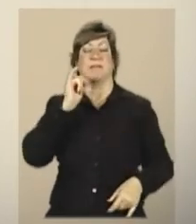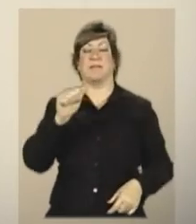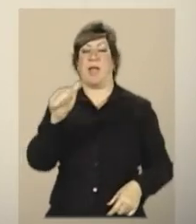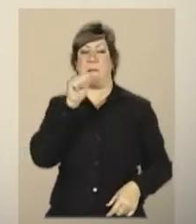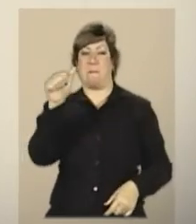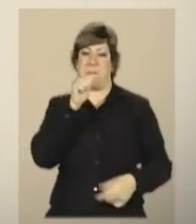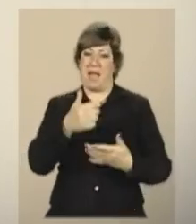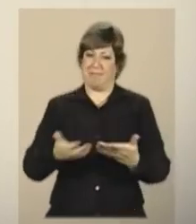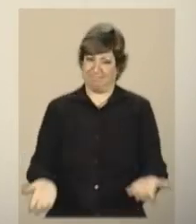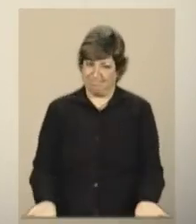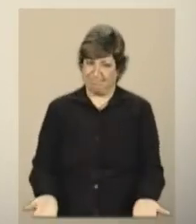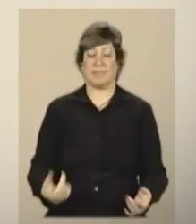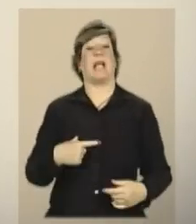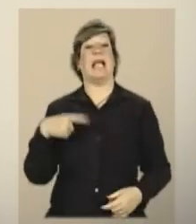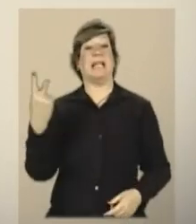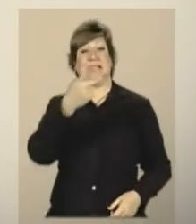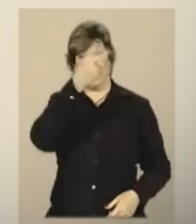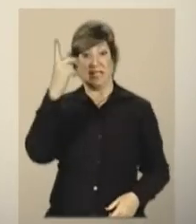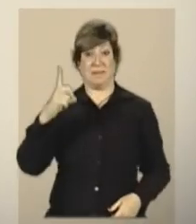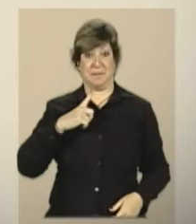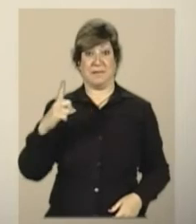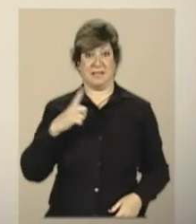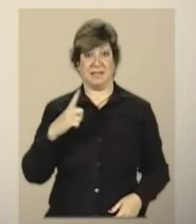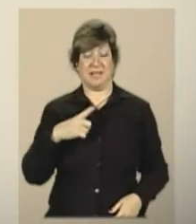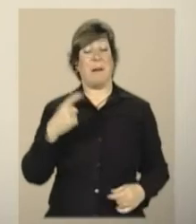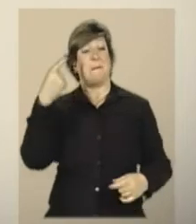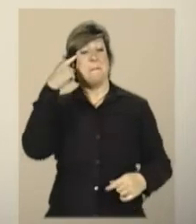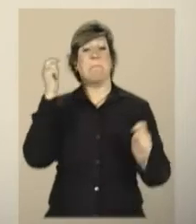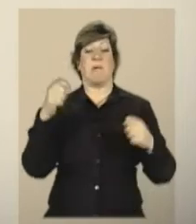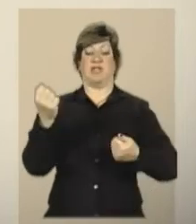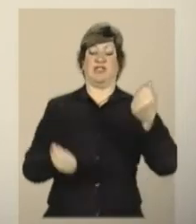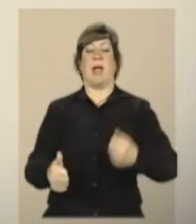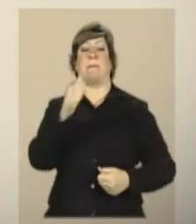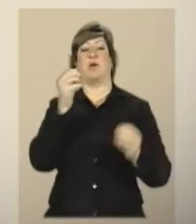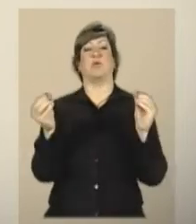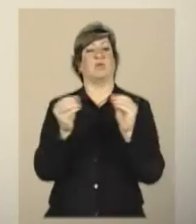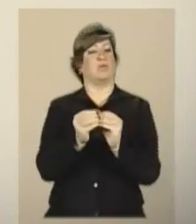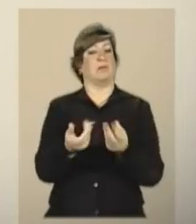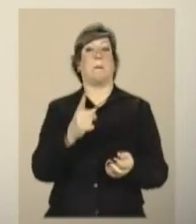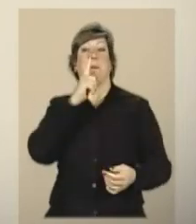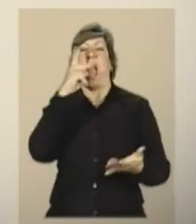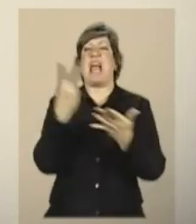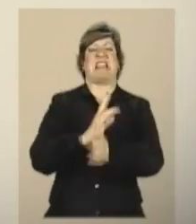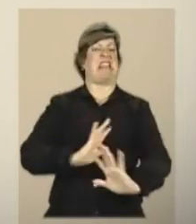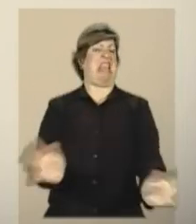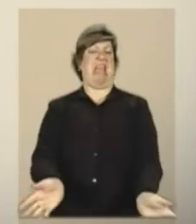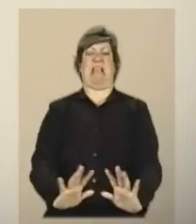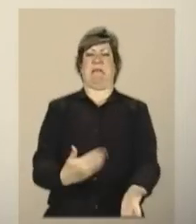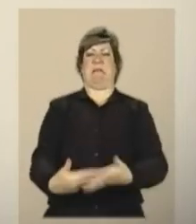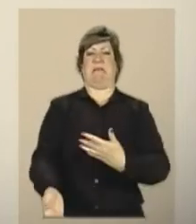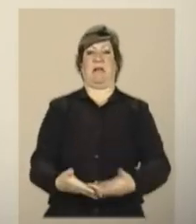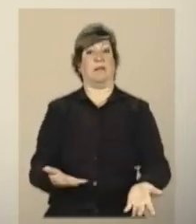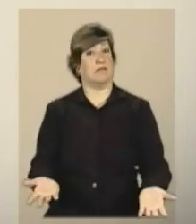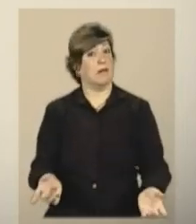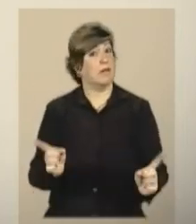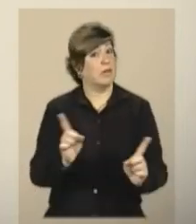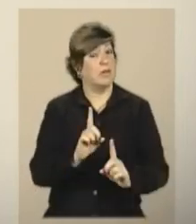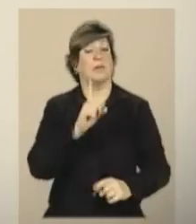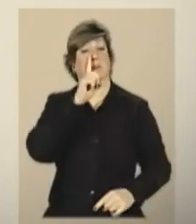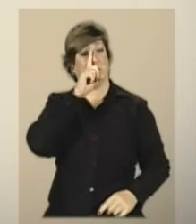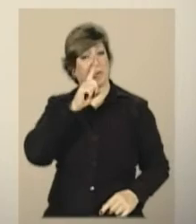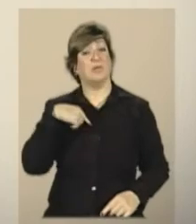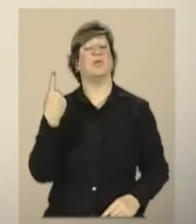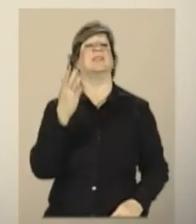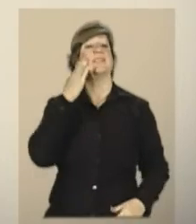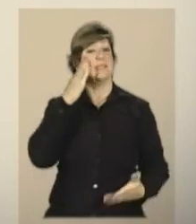dirigindo alcoolizados tem gente que ainda acha que pode beber e dirigir e que nada de ruim vai acontecer mas não é assim